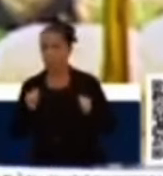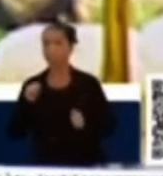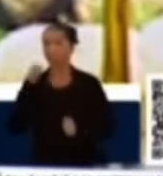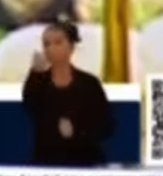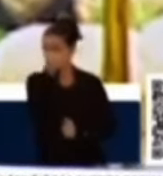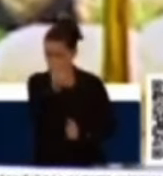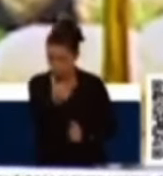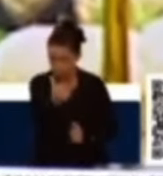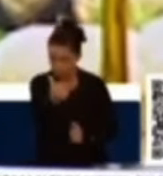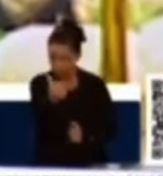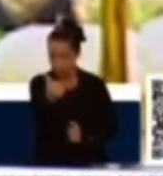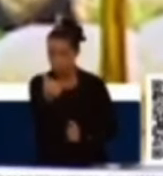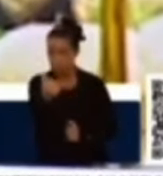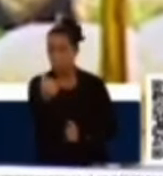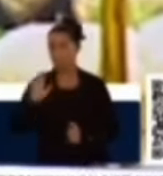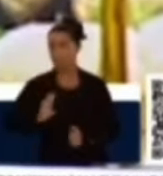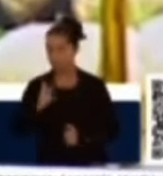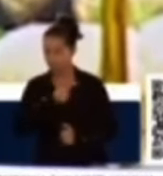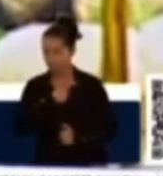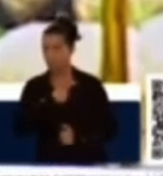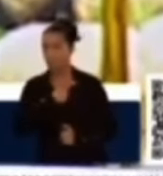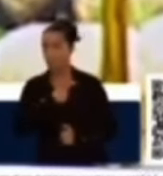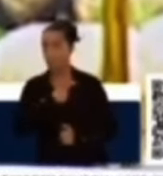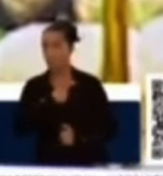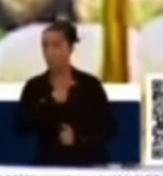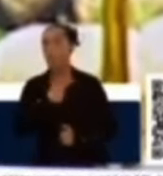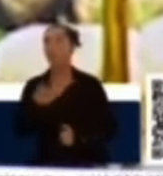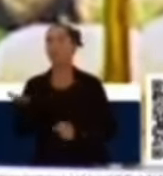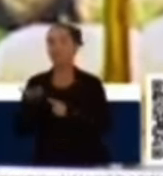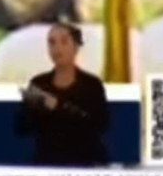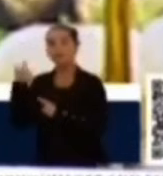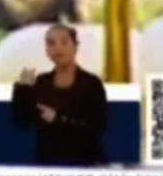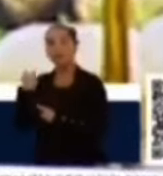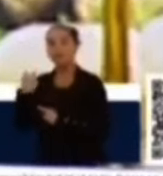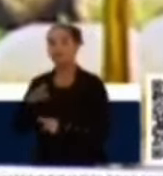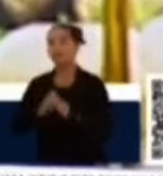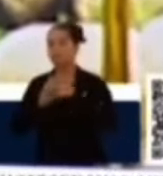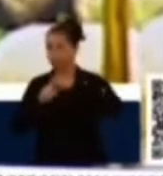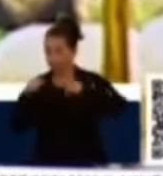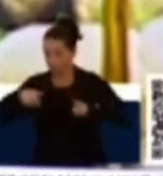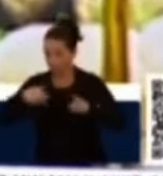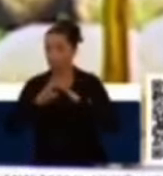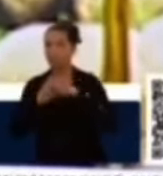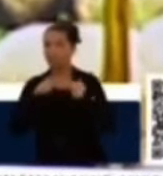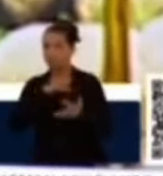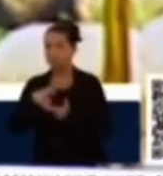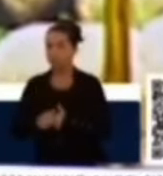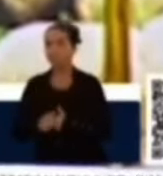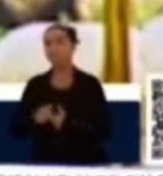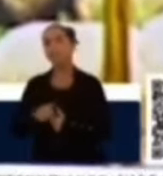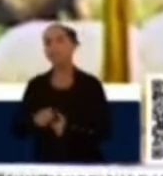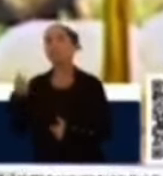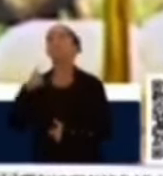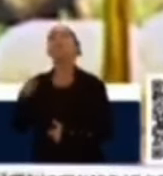6 bispos que já foram desse ministério, foram atrás de